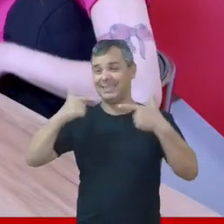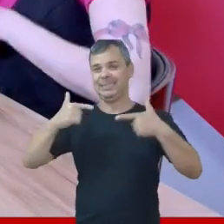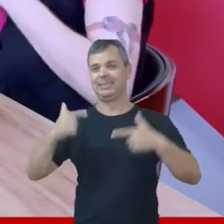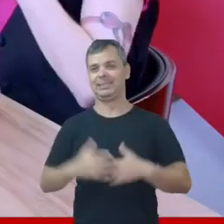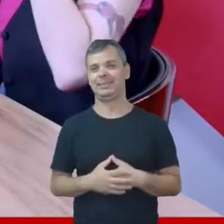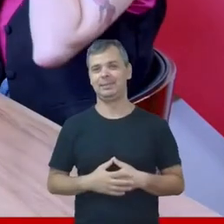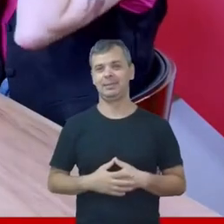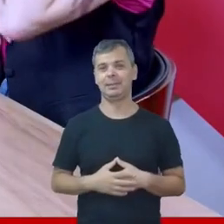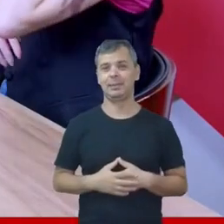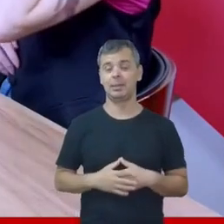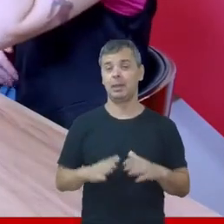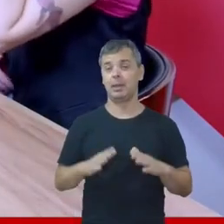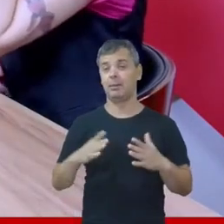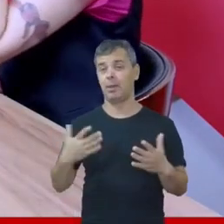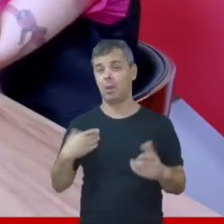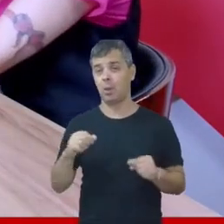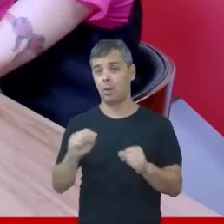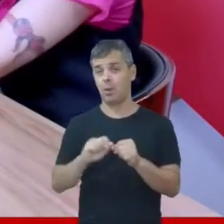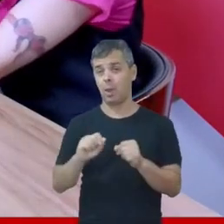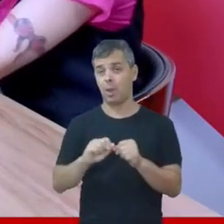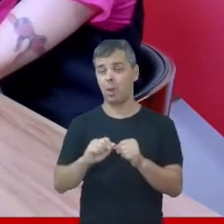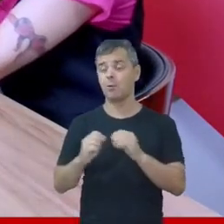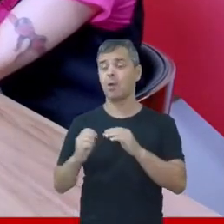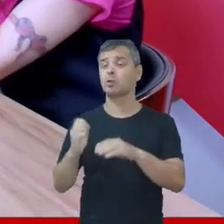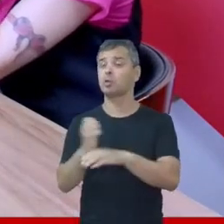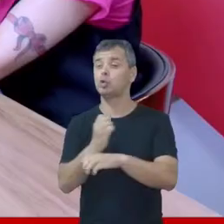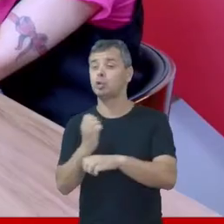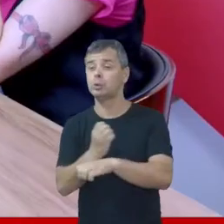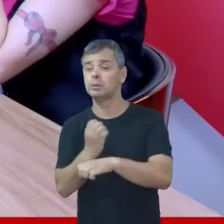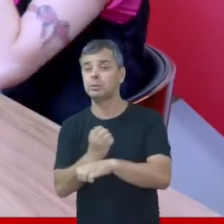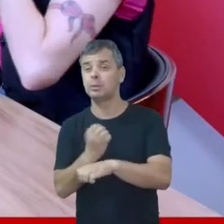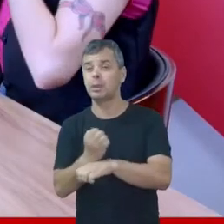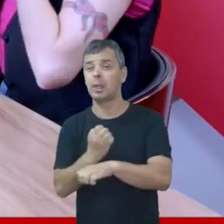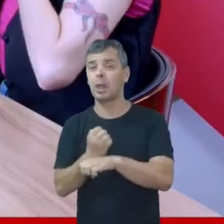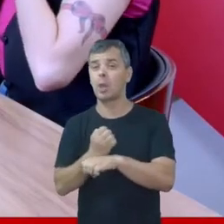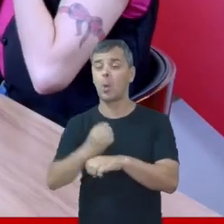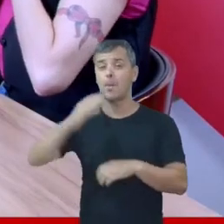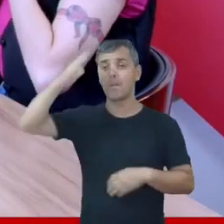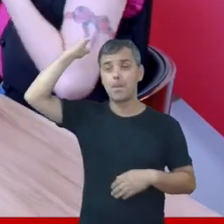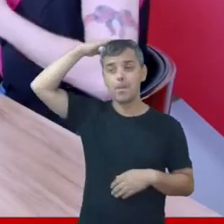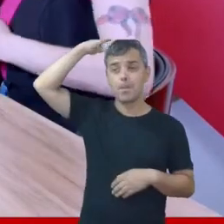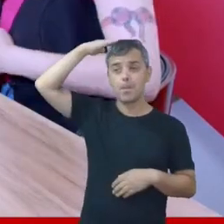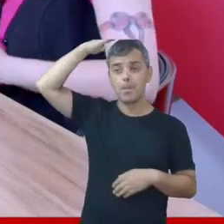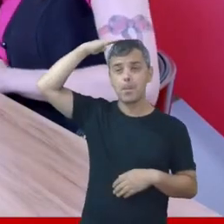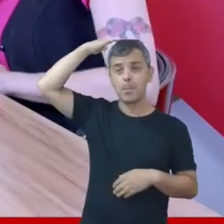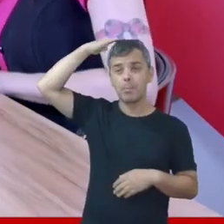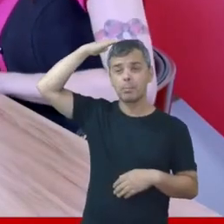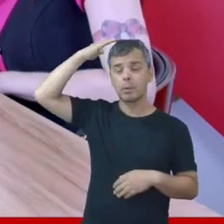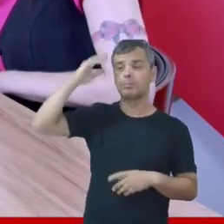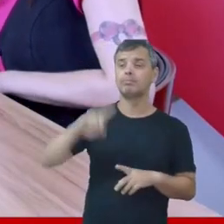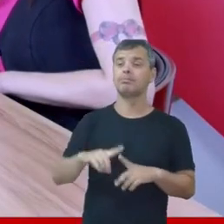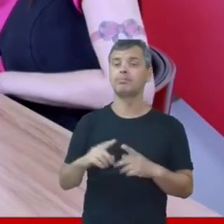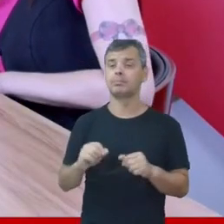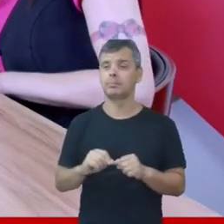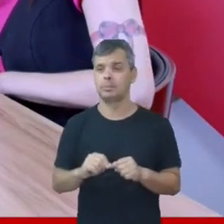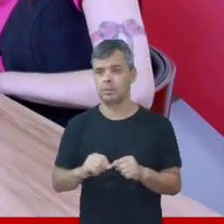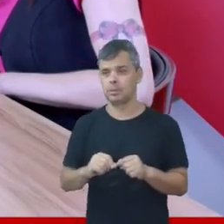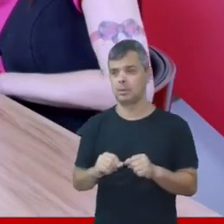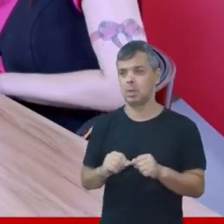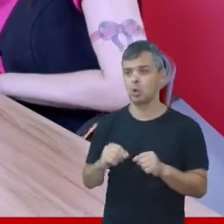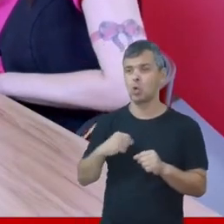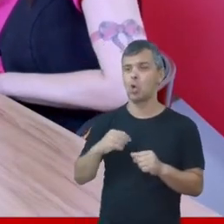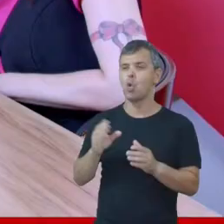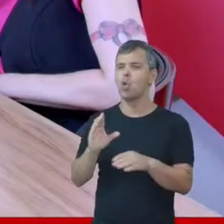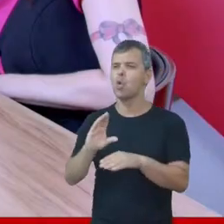Ai, cara. E aí eu tava fazendo um estágio lá no Pará, desse meu seminário, desse meu curso de